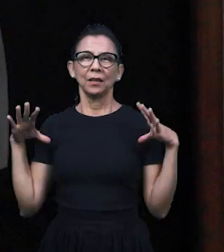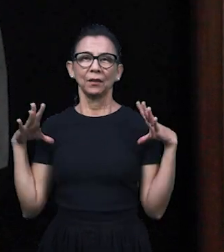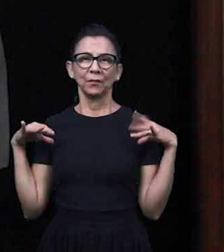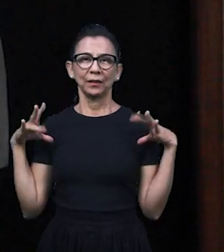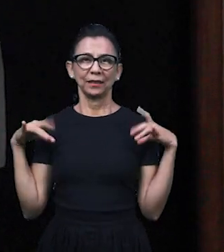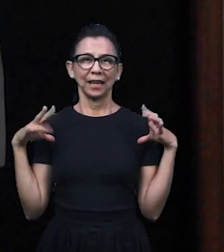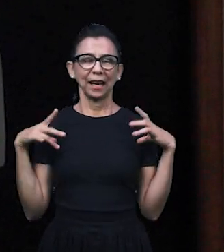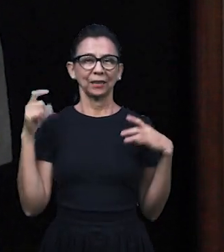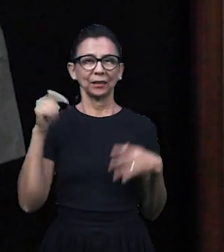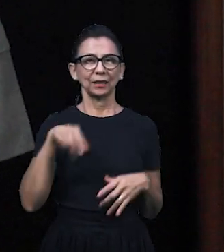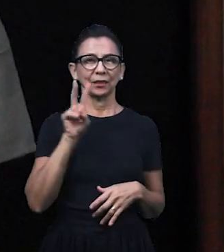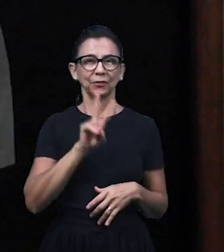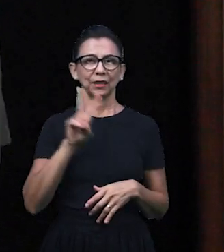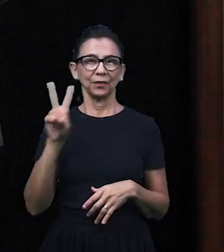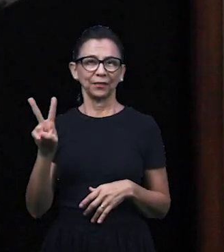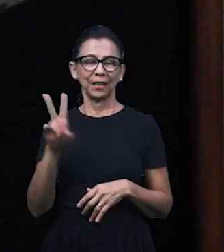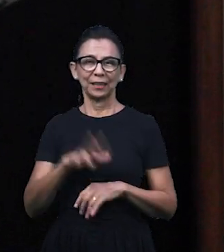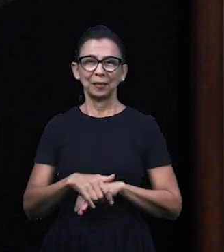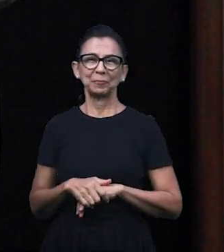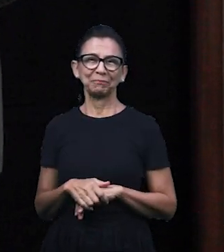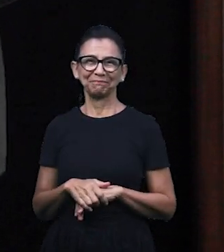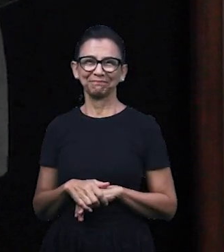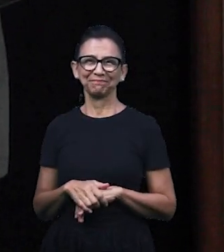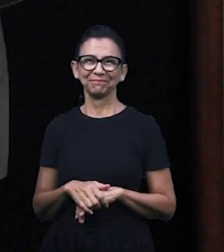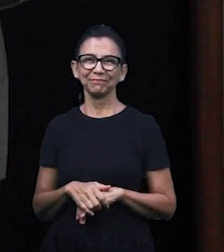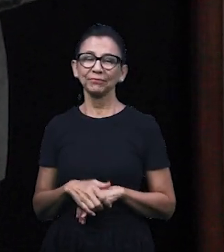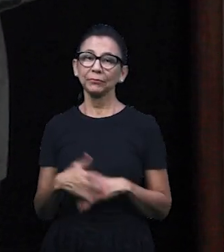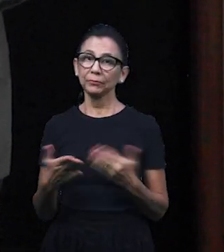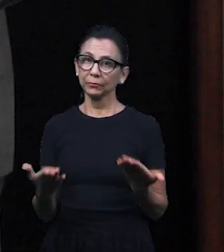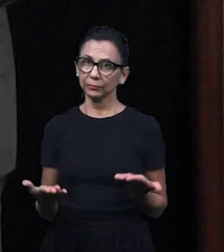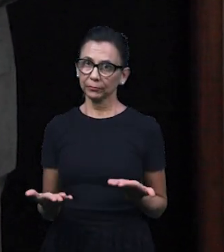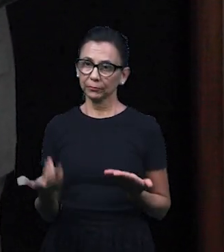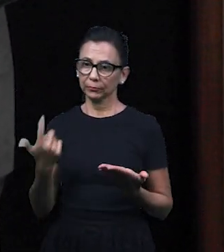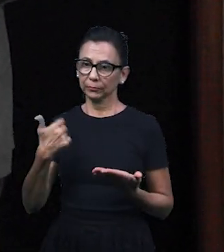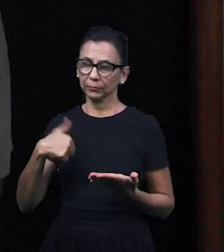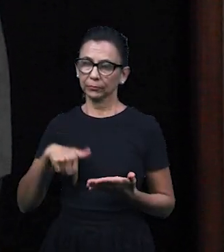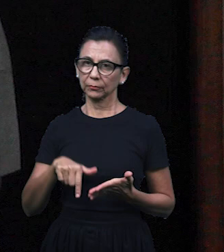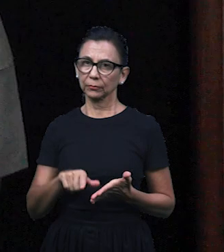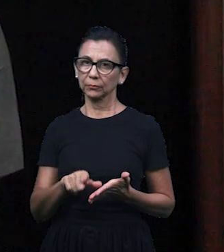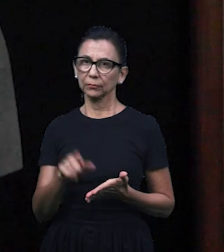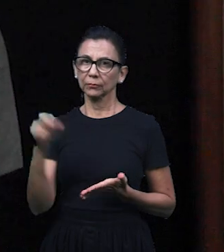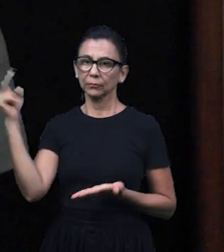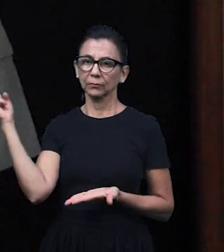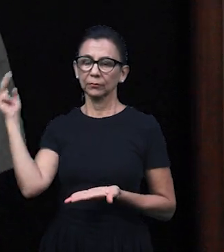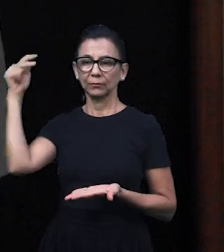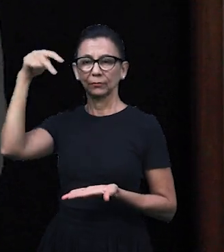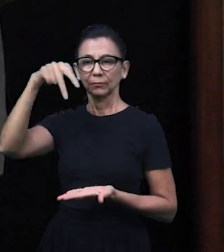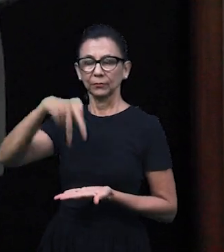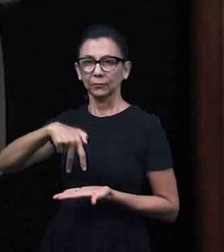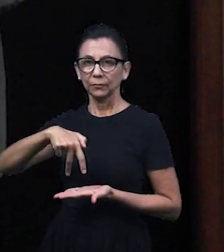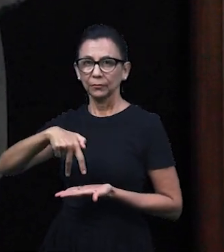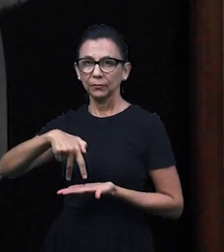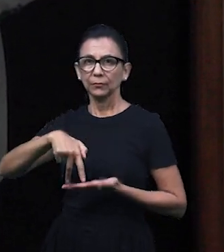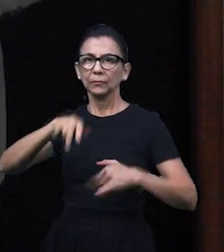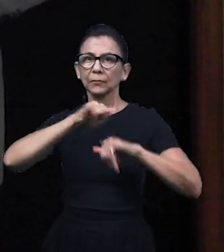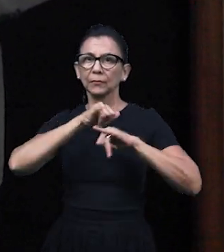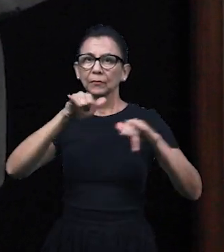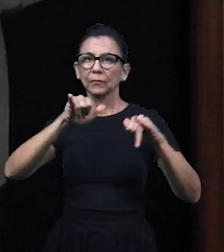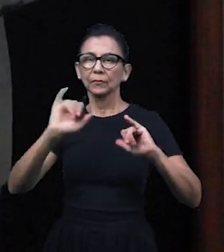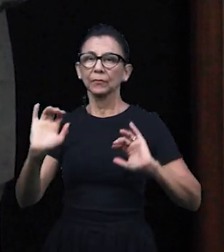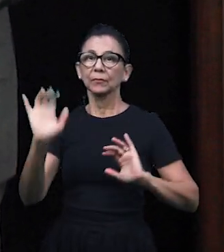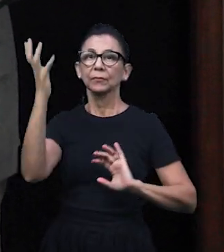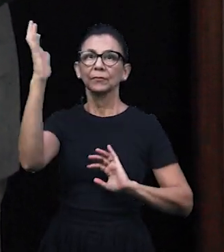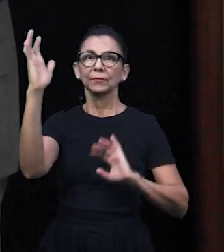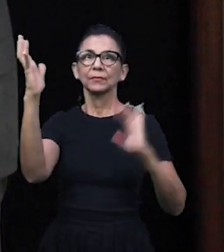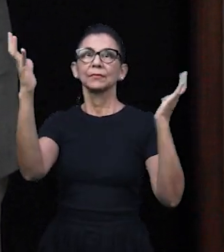mas que nós estamos aqui para que você não deixe de ter as informações, para que você não deixe de saber aquilo que tem acontecido em todo o Brasil e